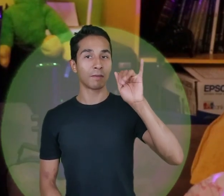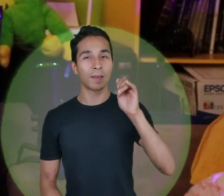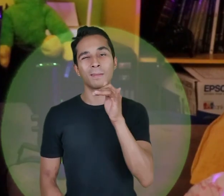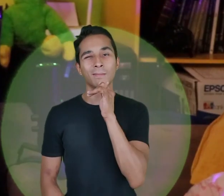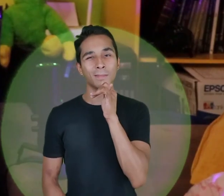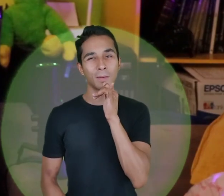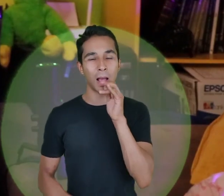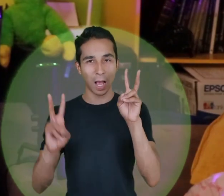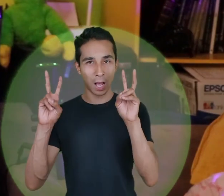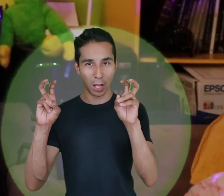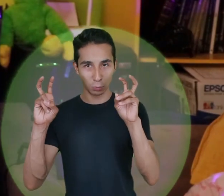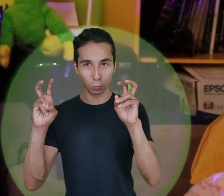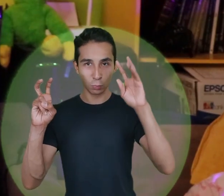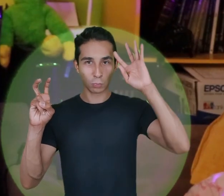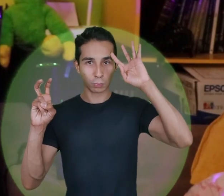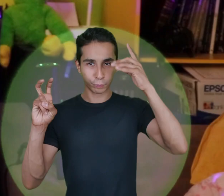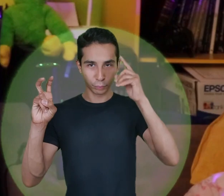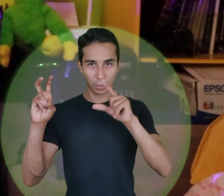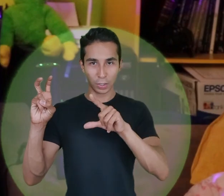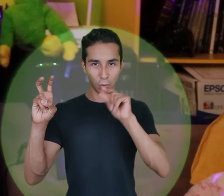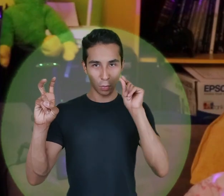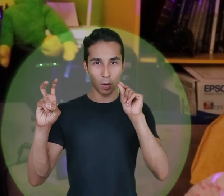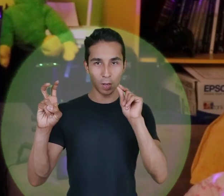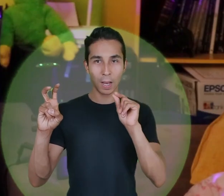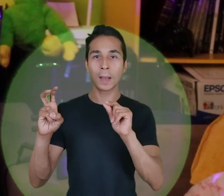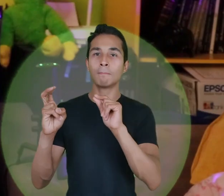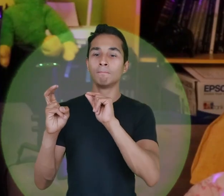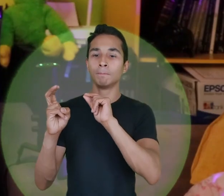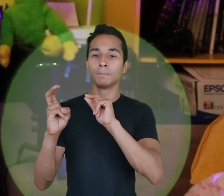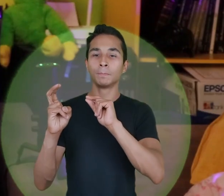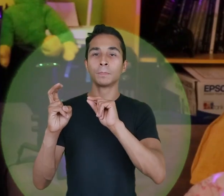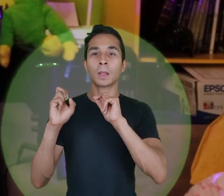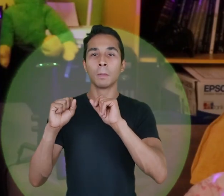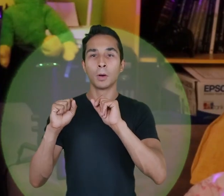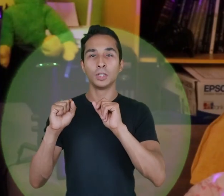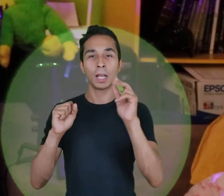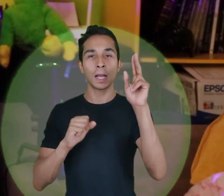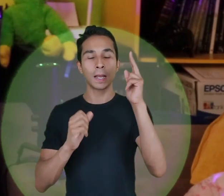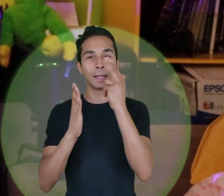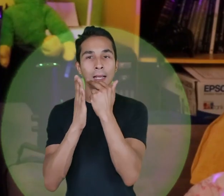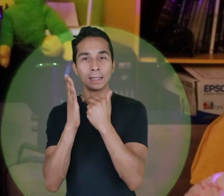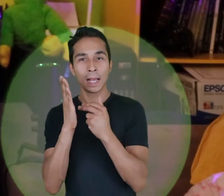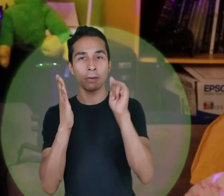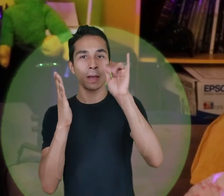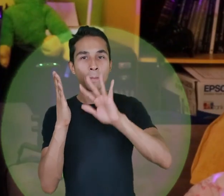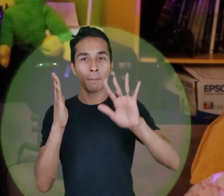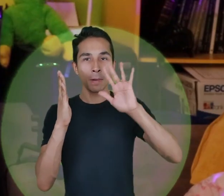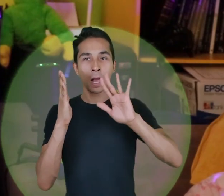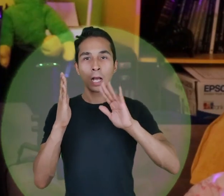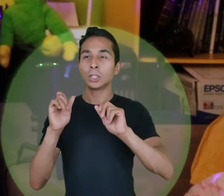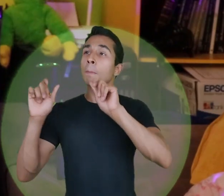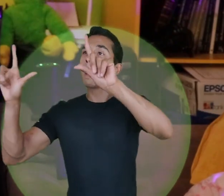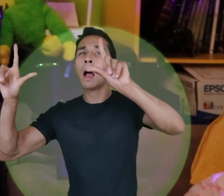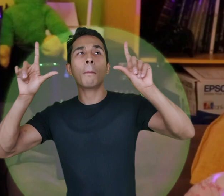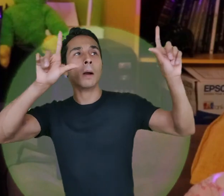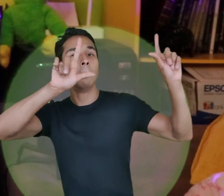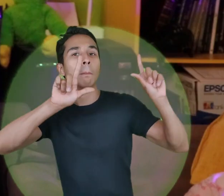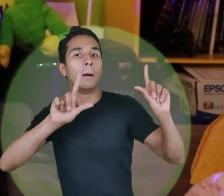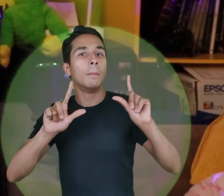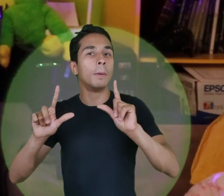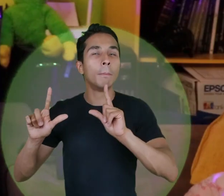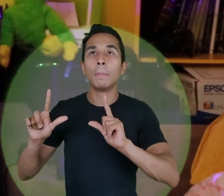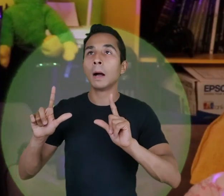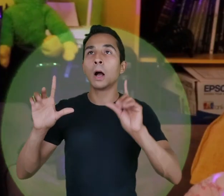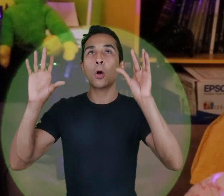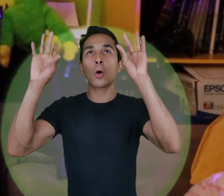assunto, por exemplo, colocar várias dimensões sobre esse assunto e colando de forma física mesmo ali comentários, post-its.